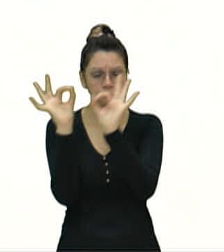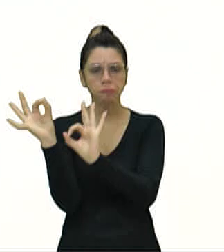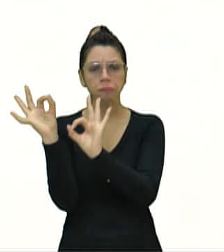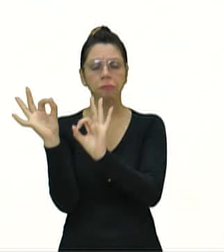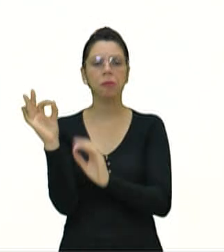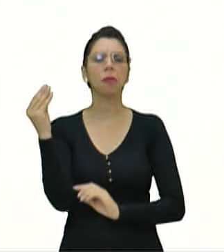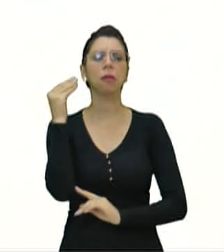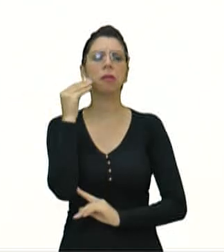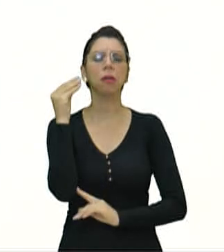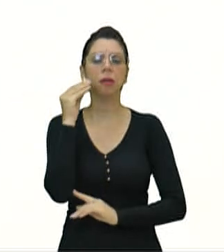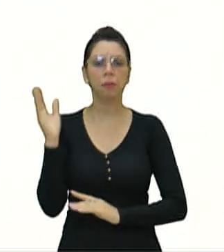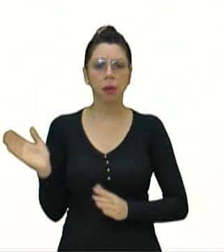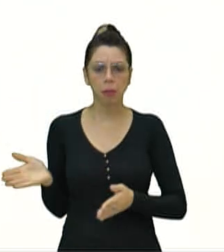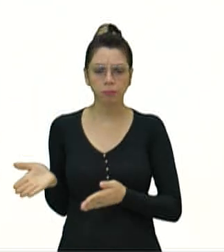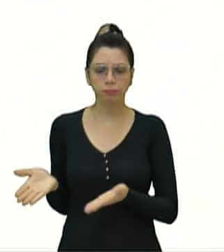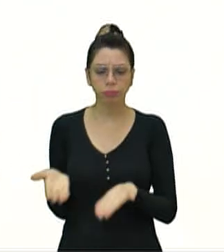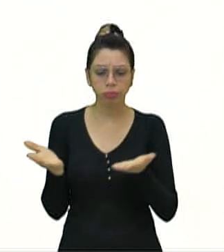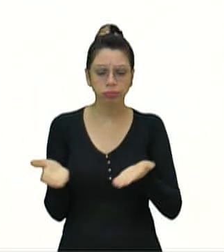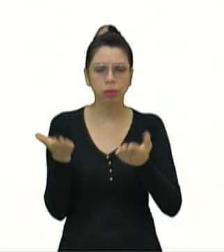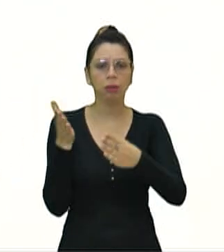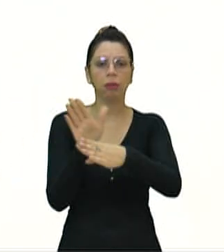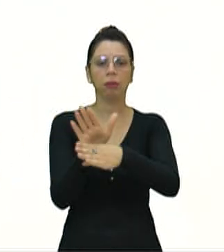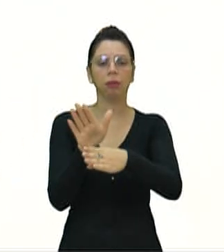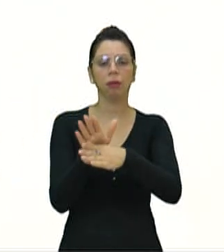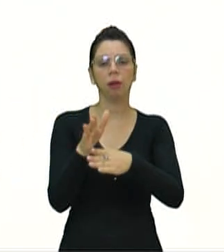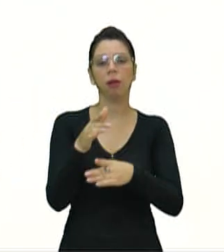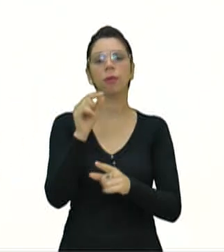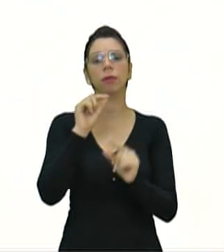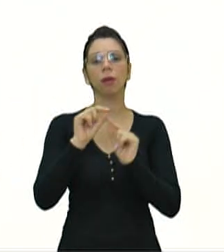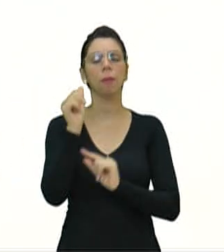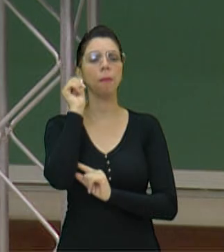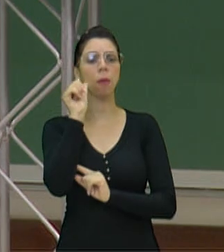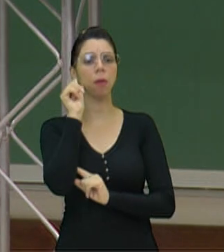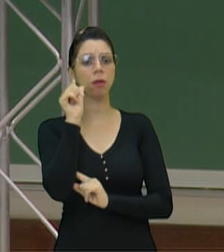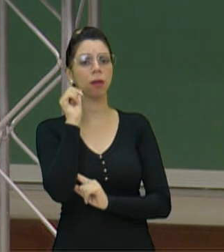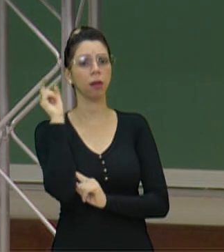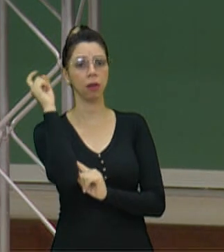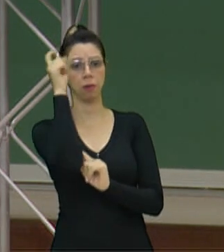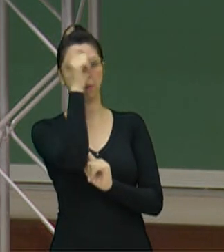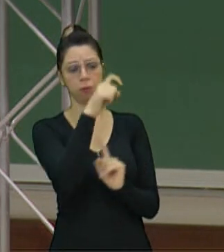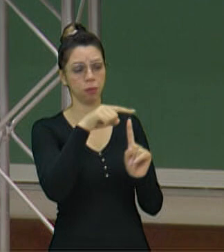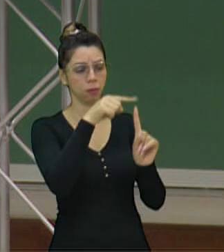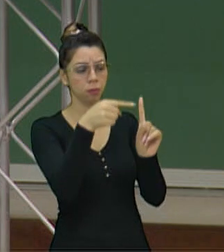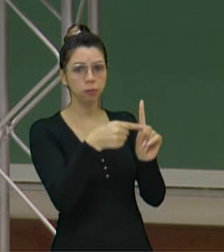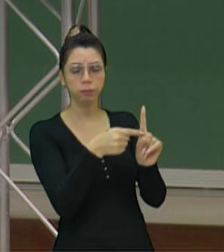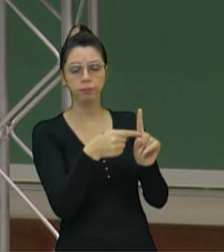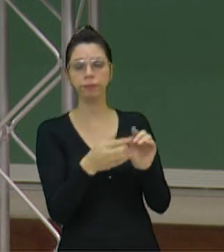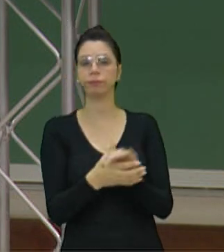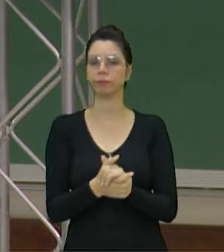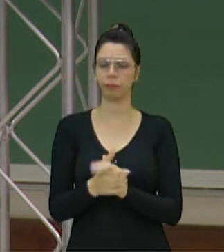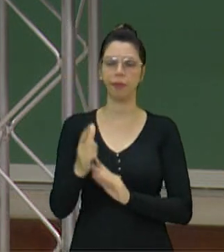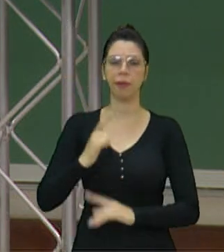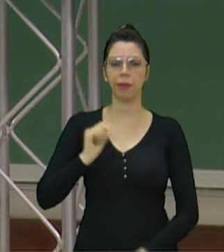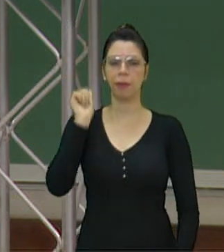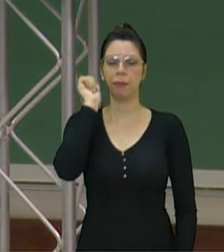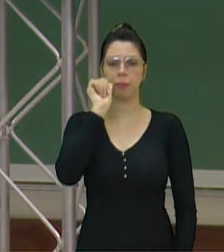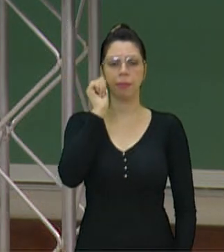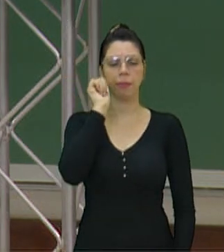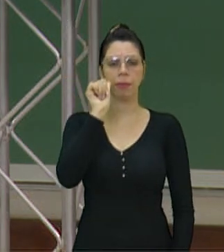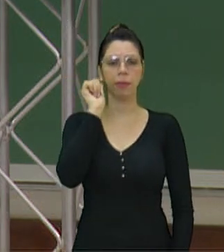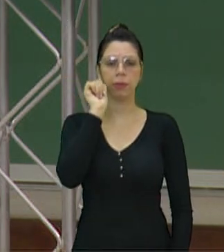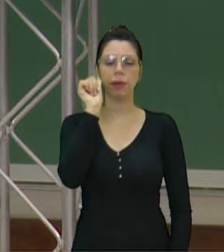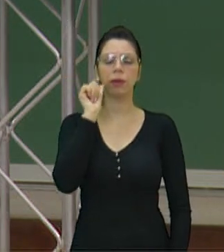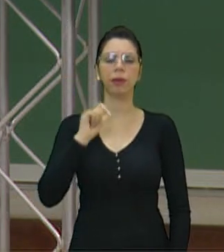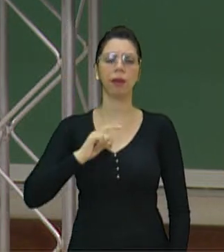Tentativa de viabilizar a gestação em mulheres com dificuldades em engravidar. Tem mulheres em que, por uma questão muitas